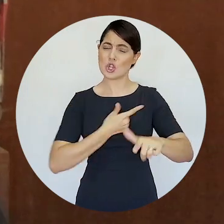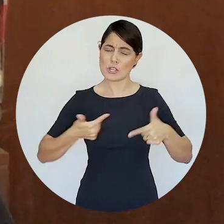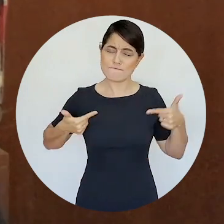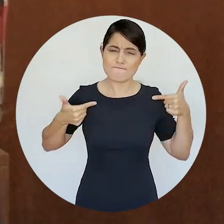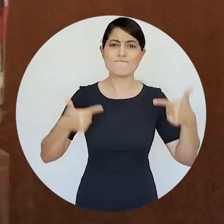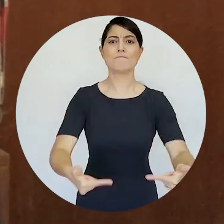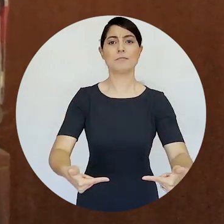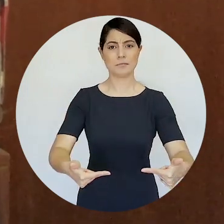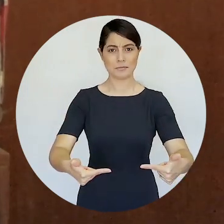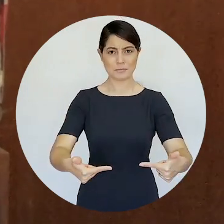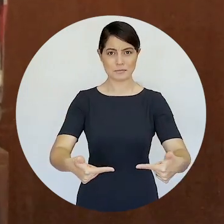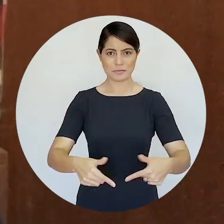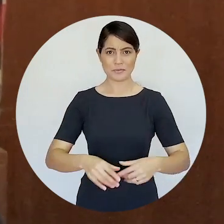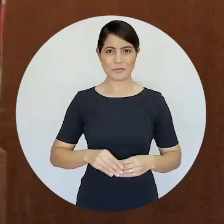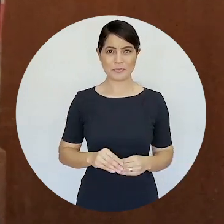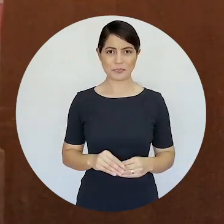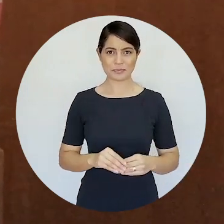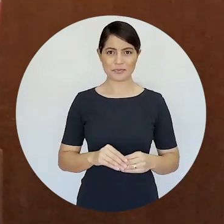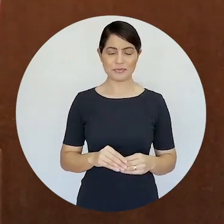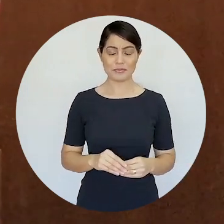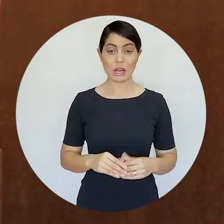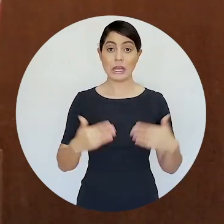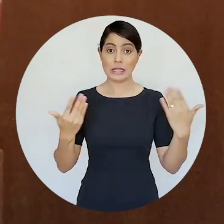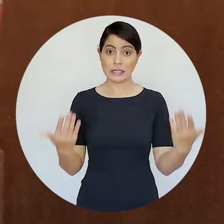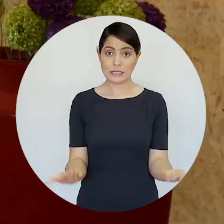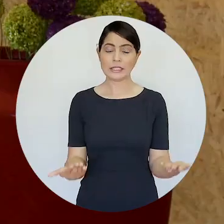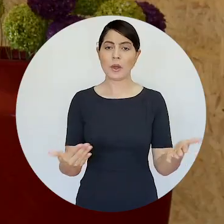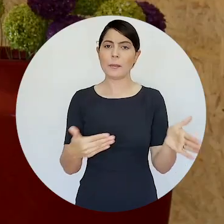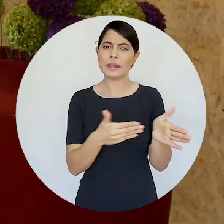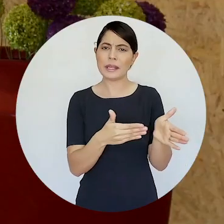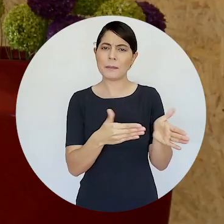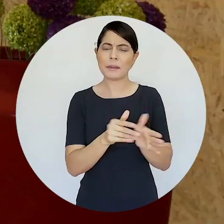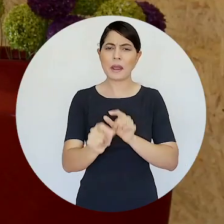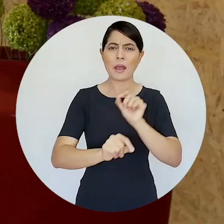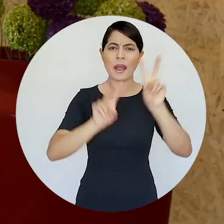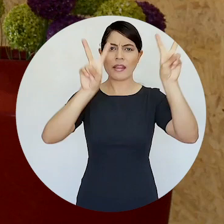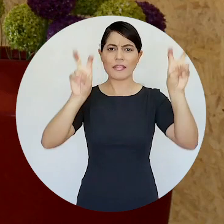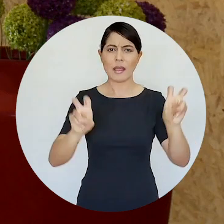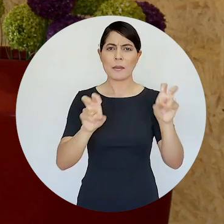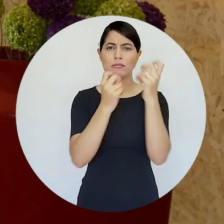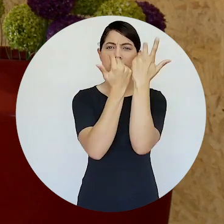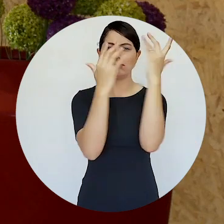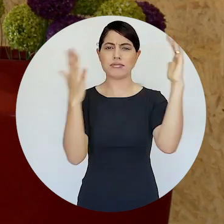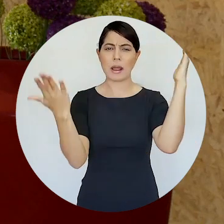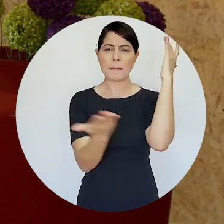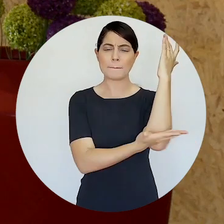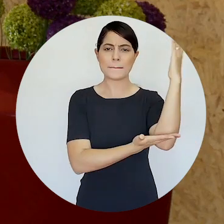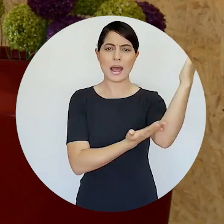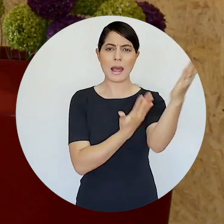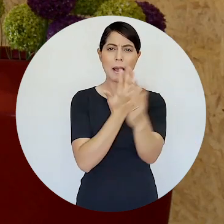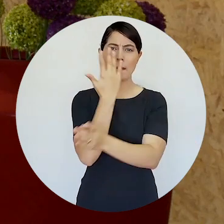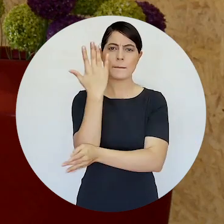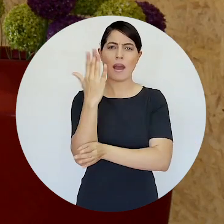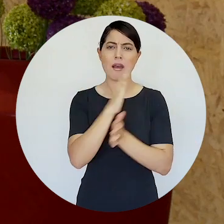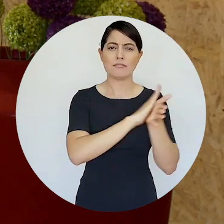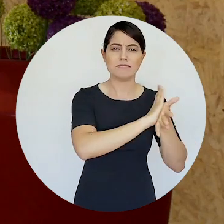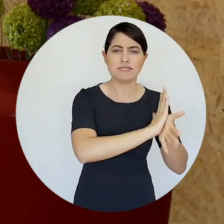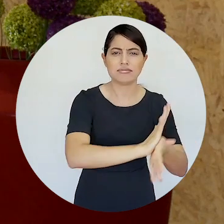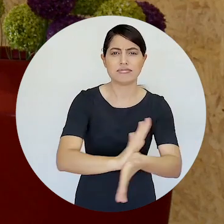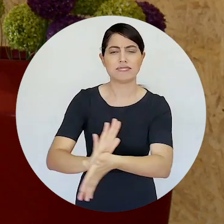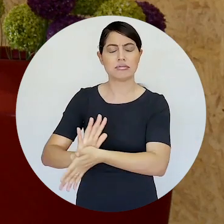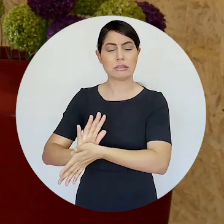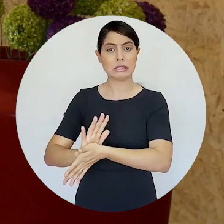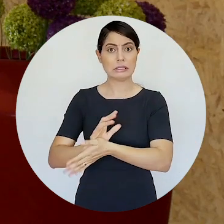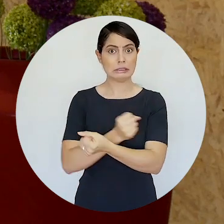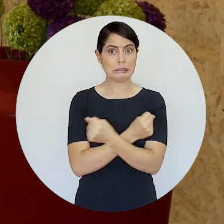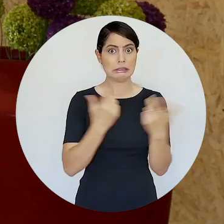é fundamentalmente um dia de luta. E por fim, vamos tratar sobre o desmatamento. A destruição da